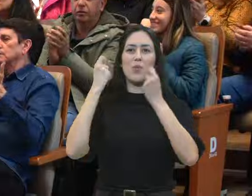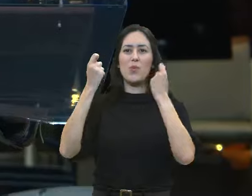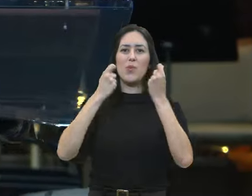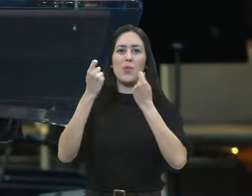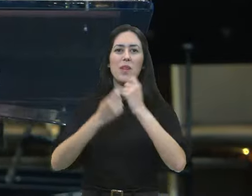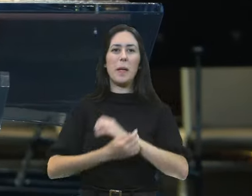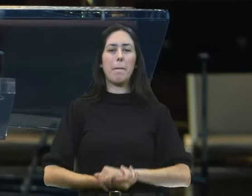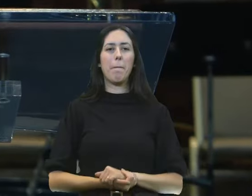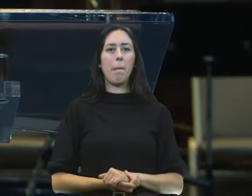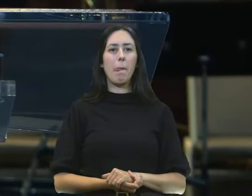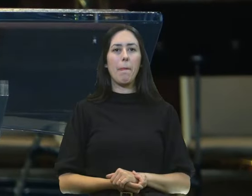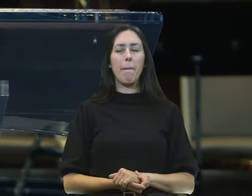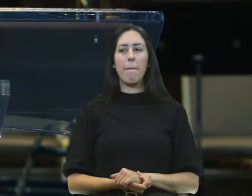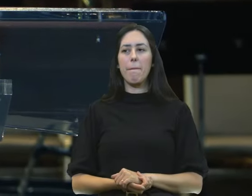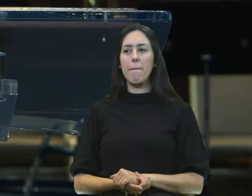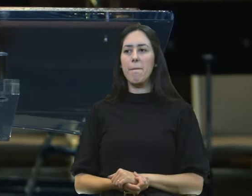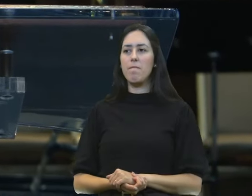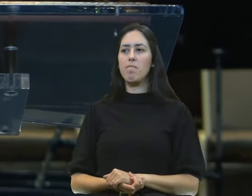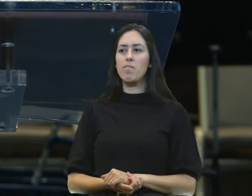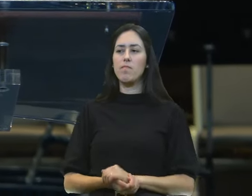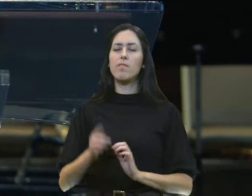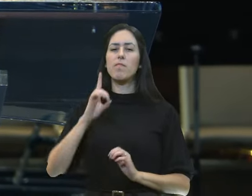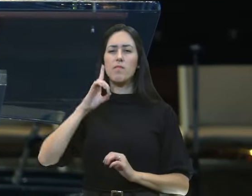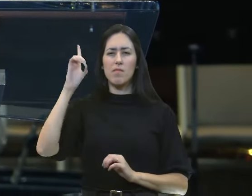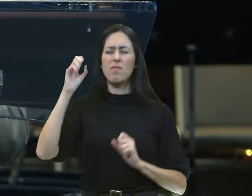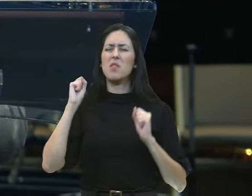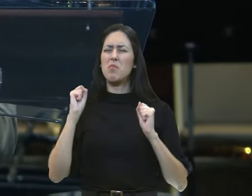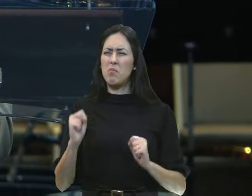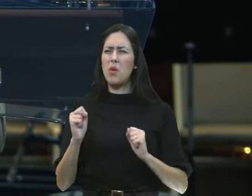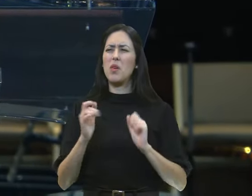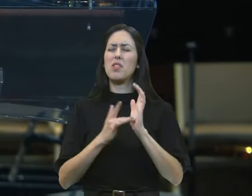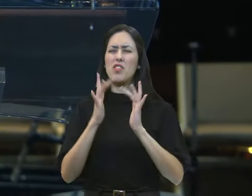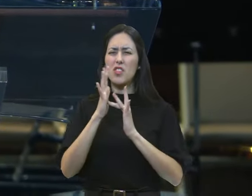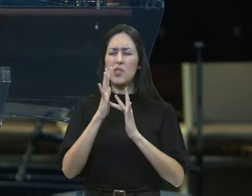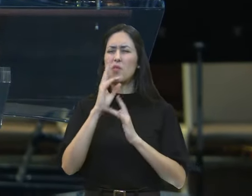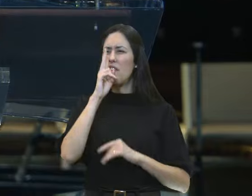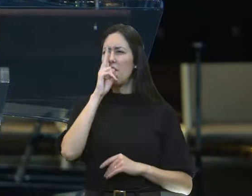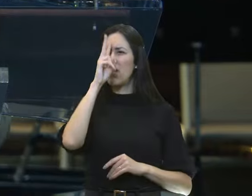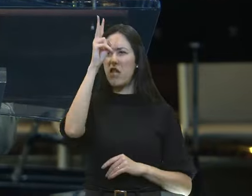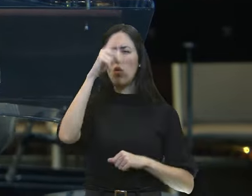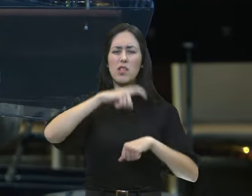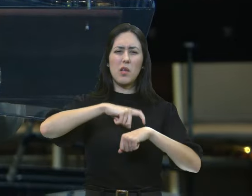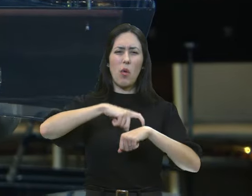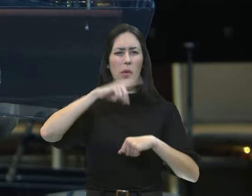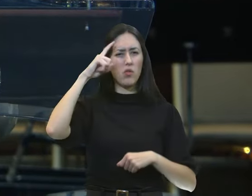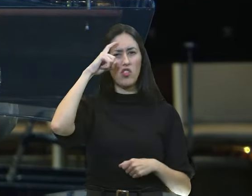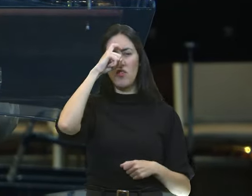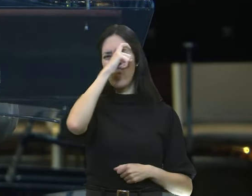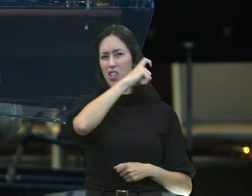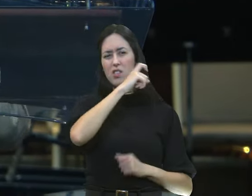Aleluia. Ele pode, ele tem poder, ele é a força na fraqueza, ele muda a história.